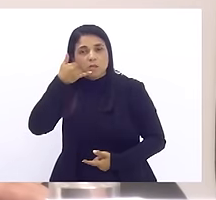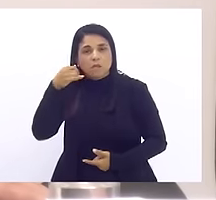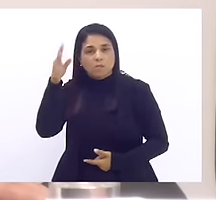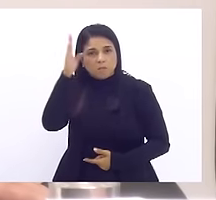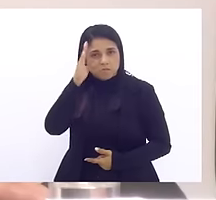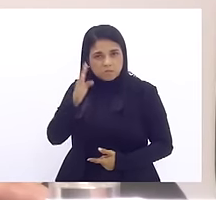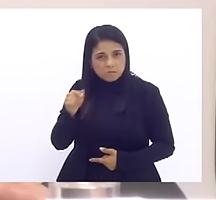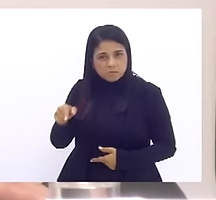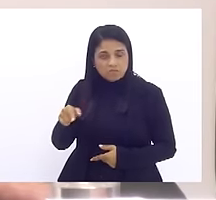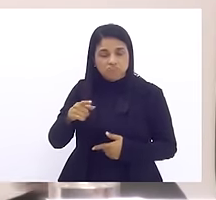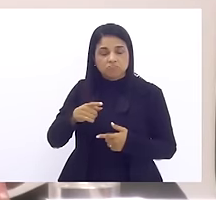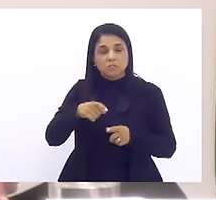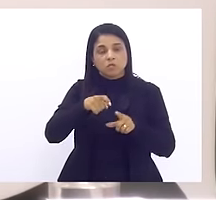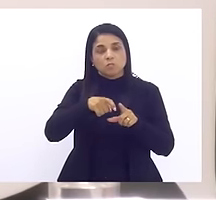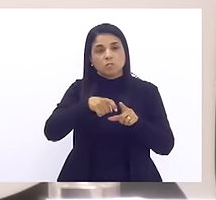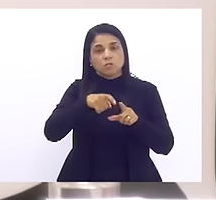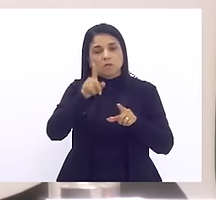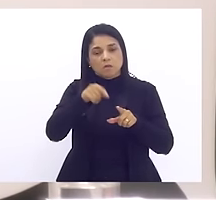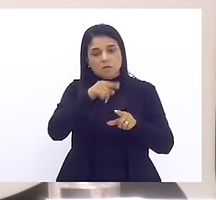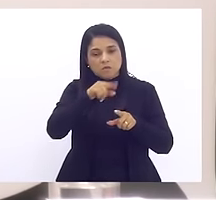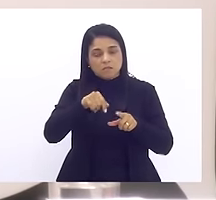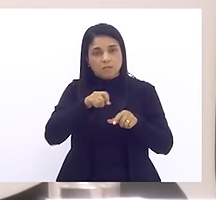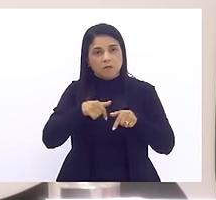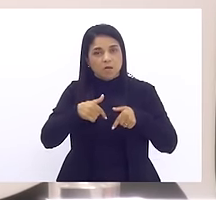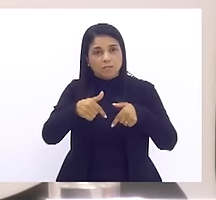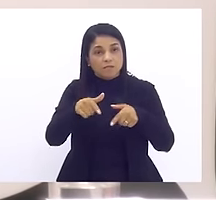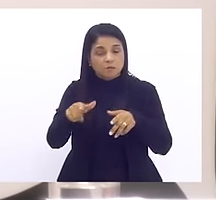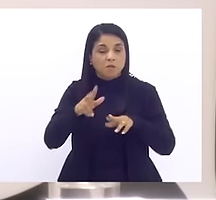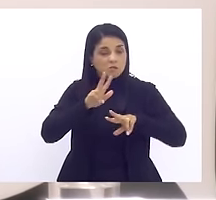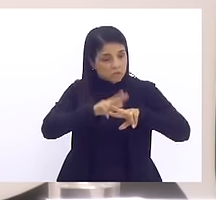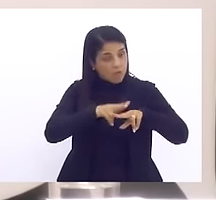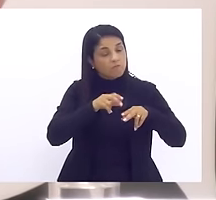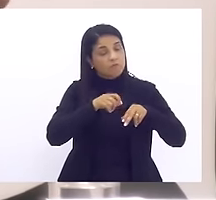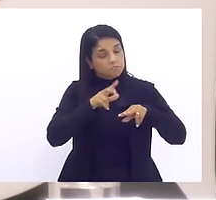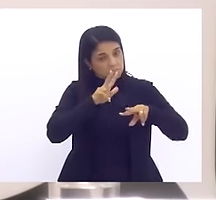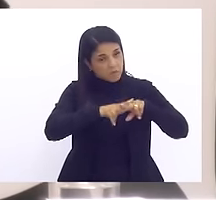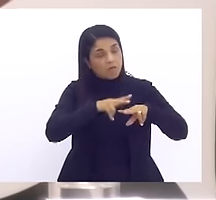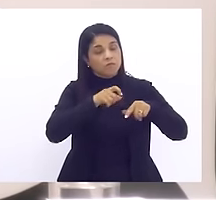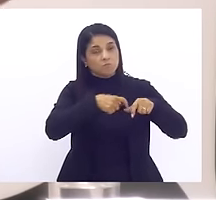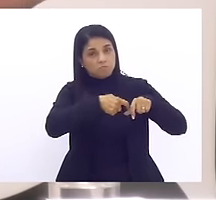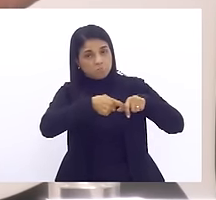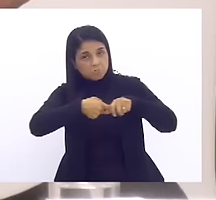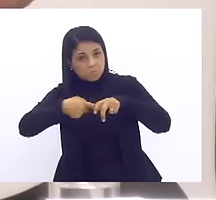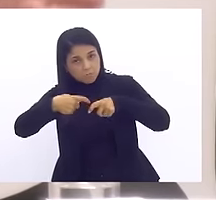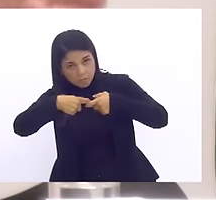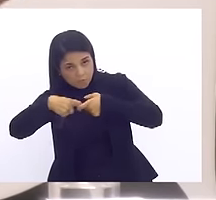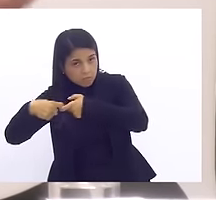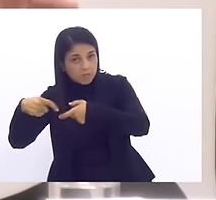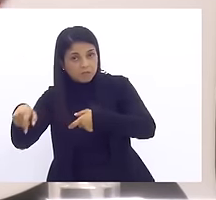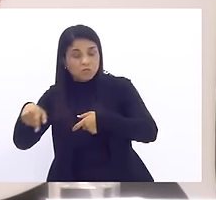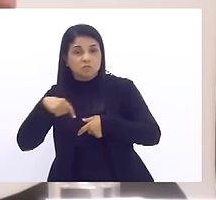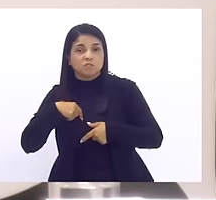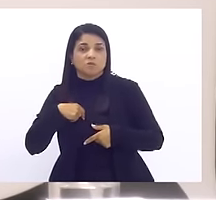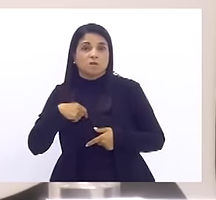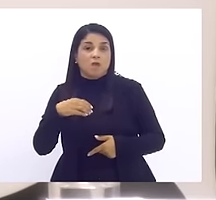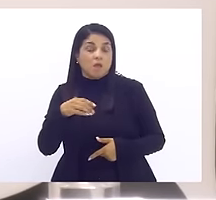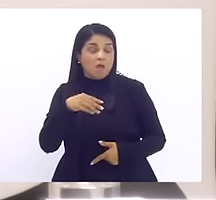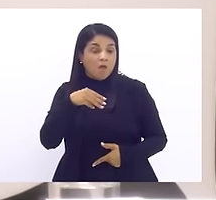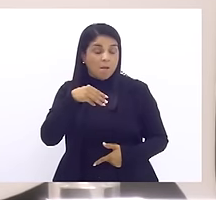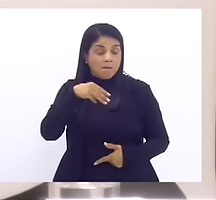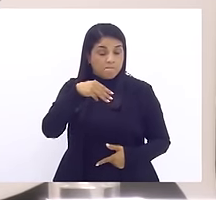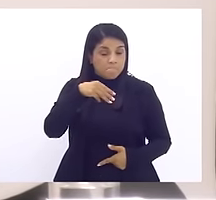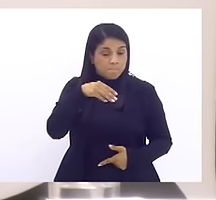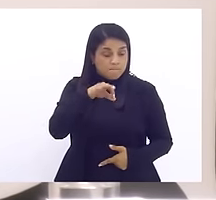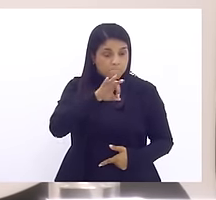suspender a operação Mas essas pessoas já tiveram o carro preso aprendido então é uma operação ilegal porque o APM não tem convênio com a PL